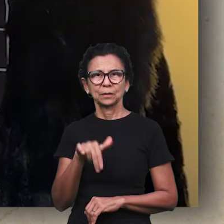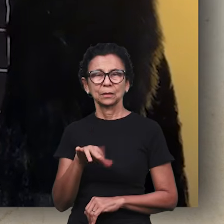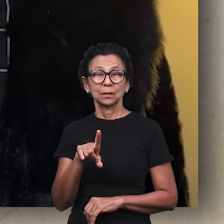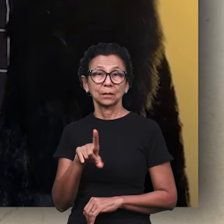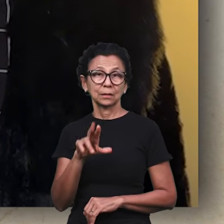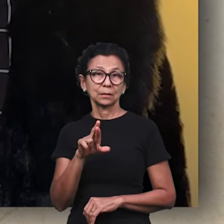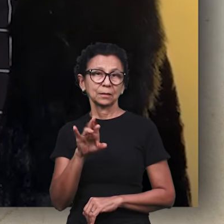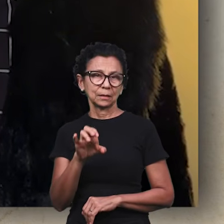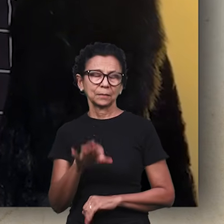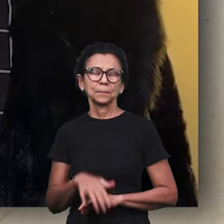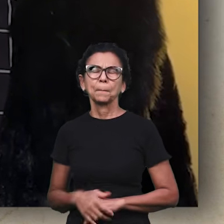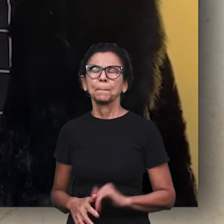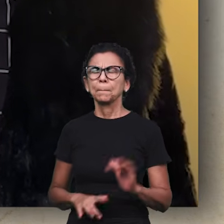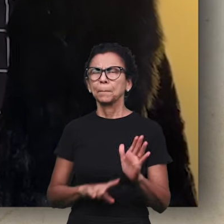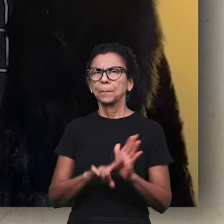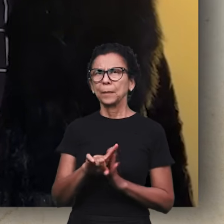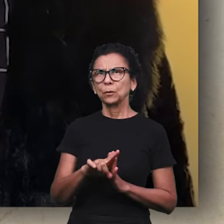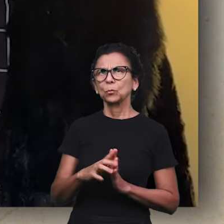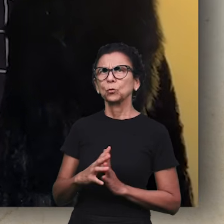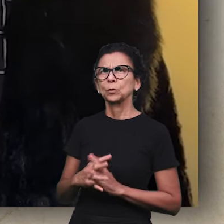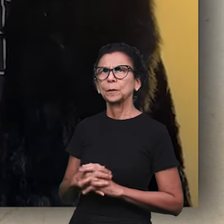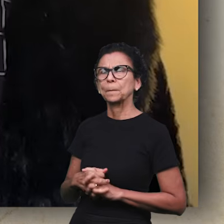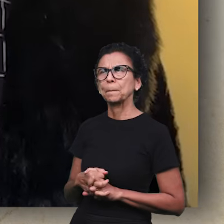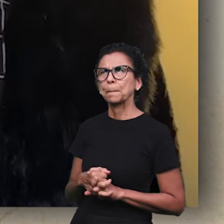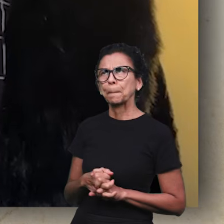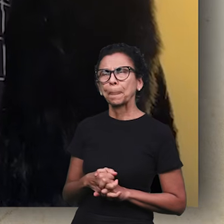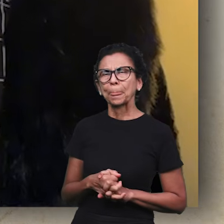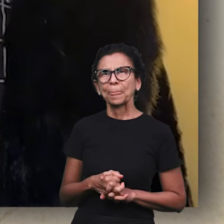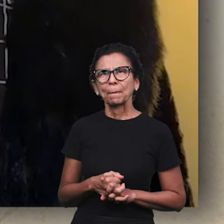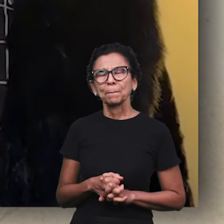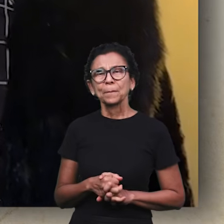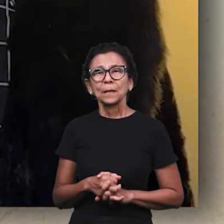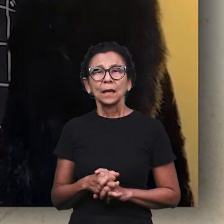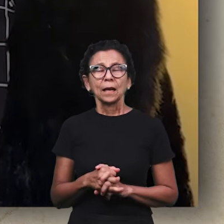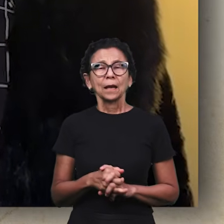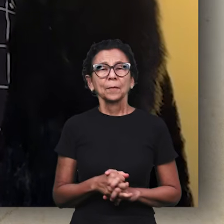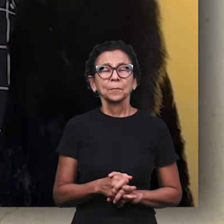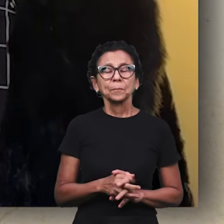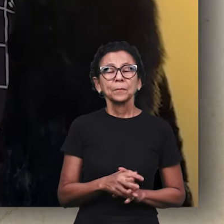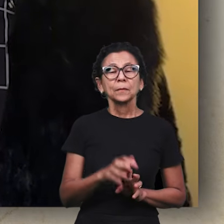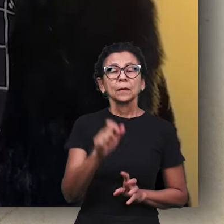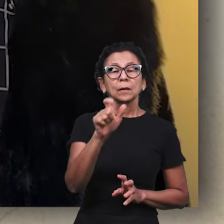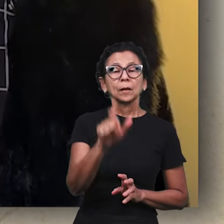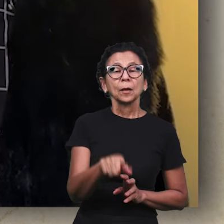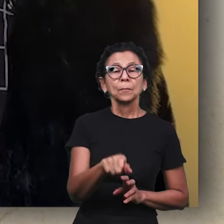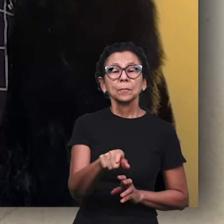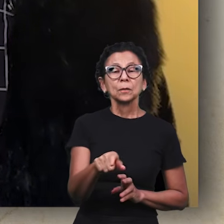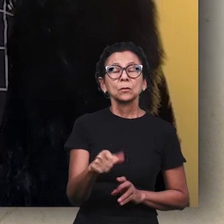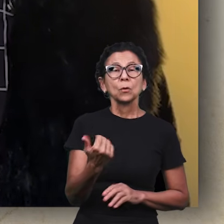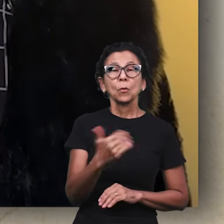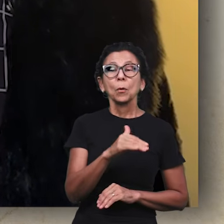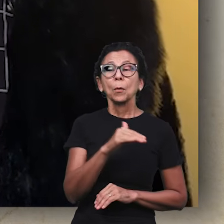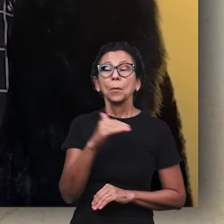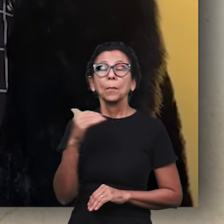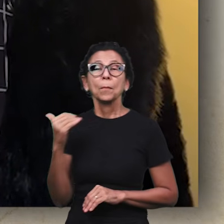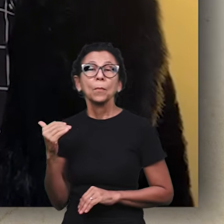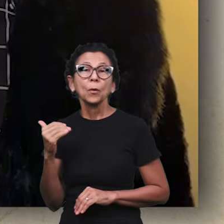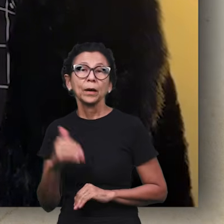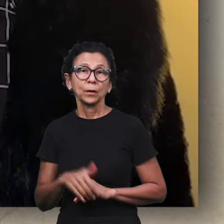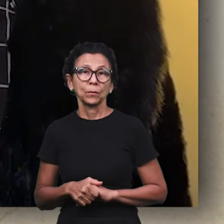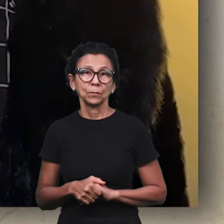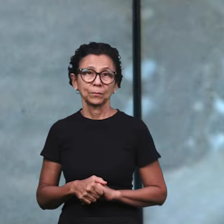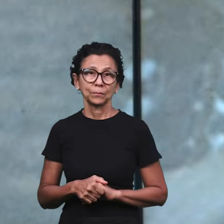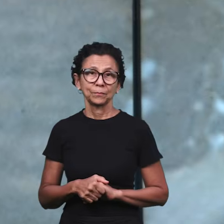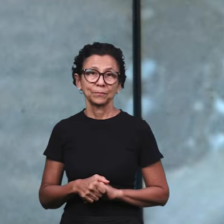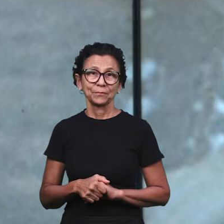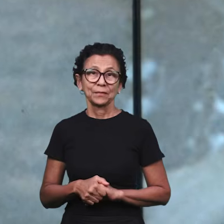minha pergunta é: como ter o suporte emocional no caso do falecimento de um paciente ou quando ele chega em cuidados